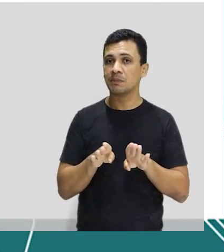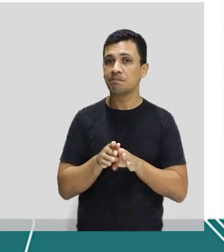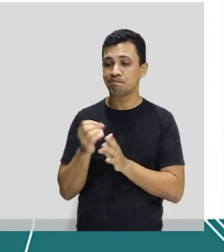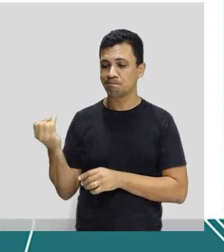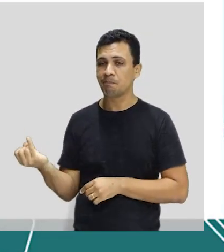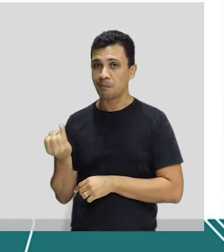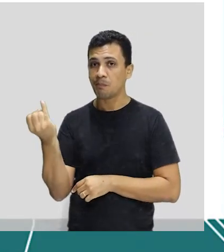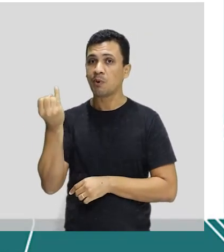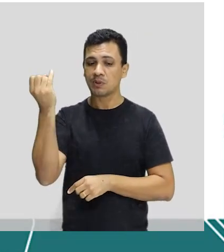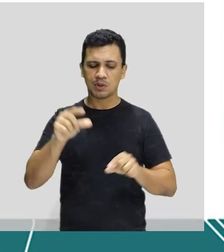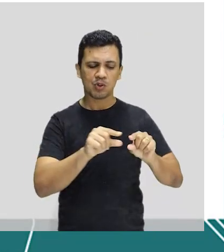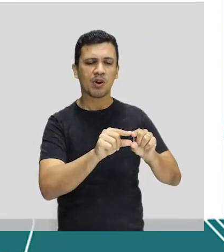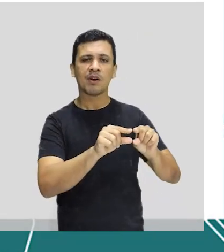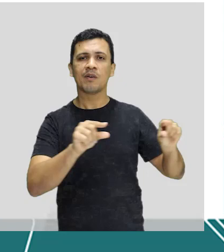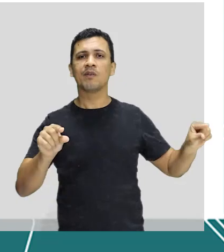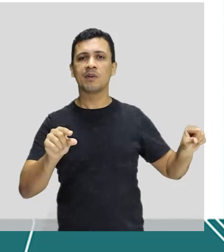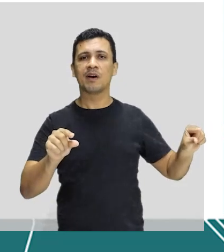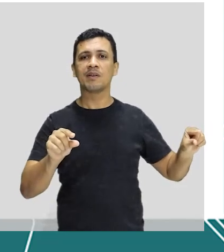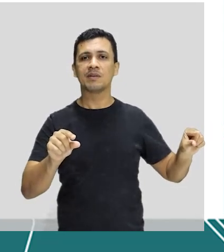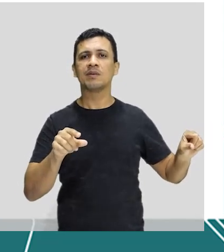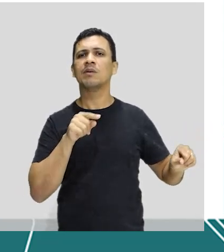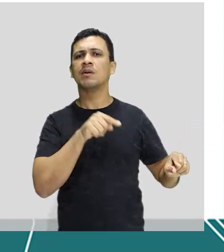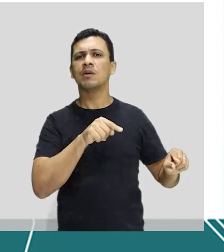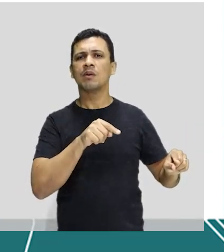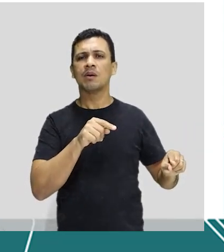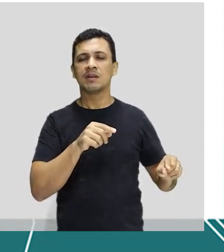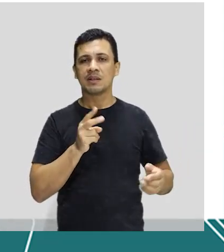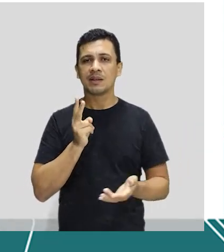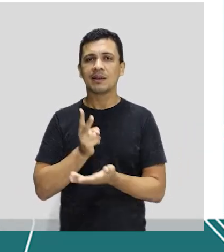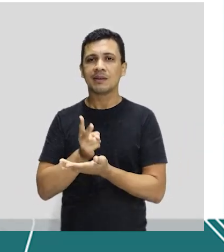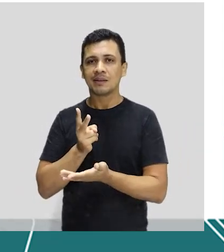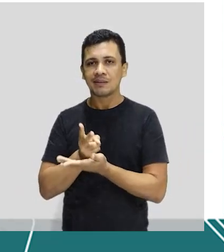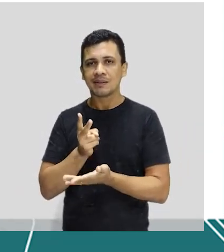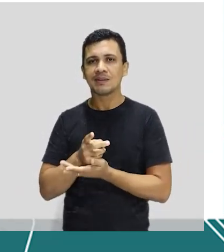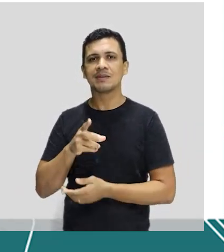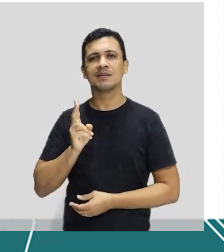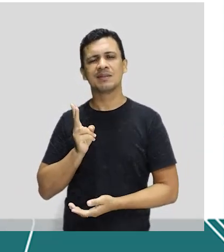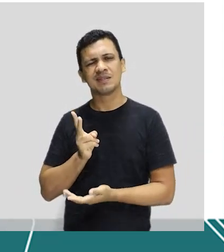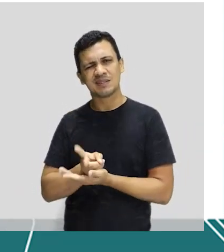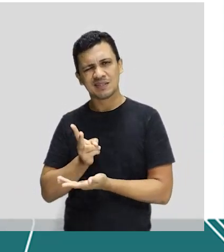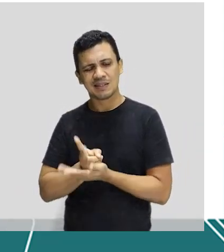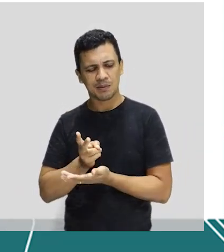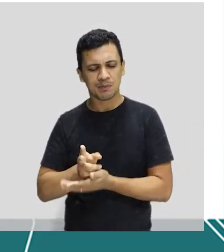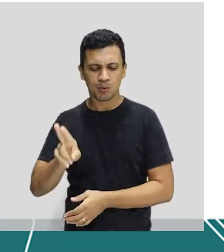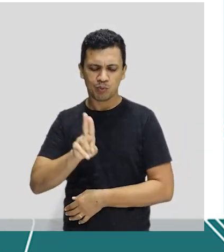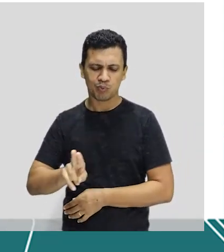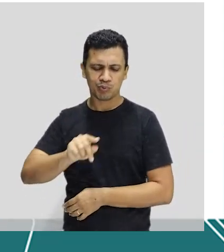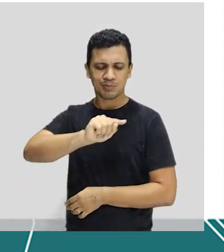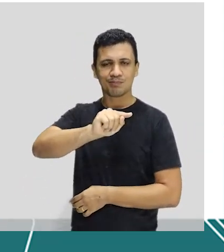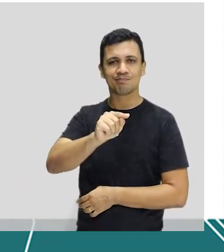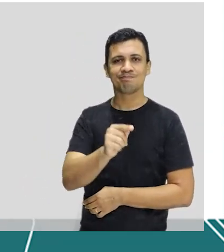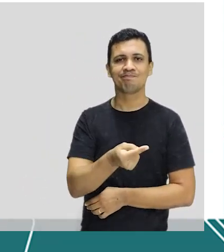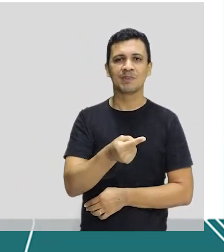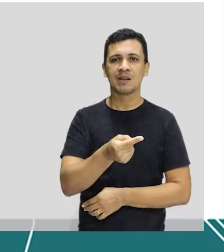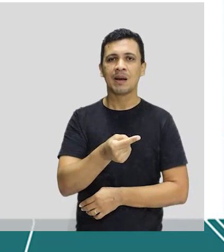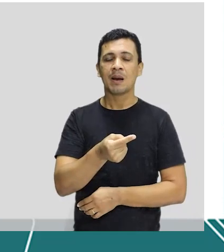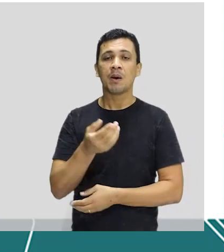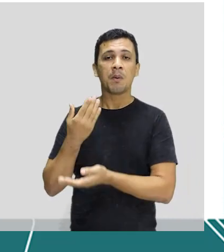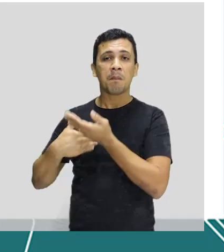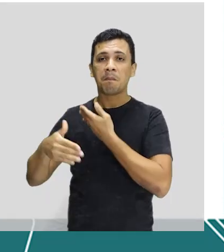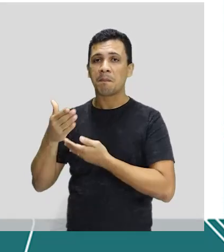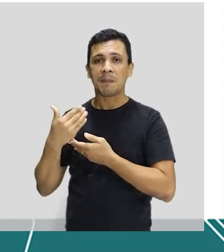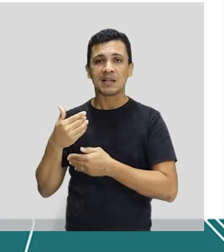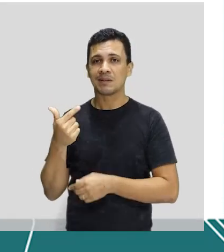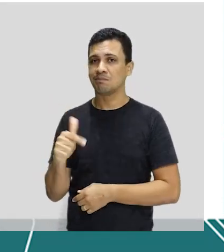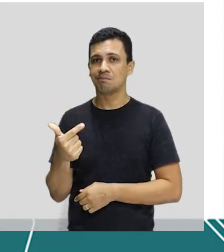formas afirmativas. Em inglês, a gente sempre fala de contração. Não existe contração no passado do verbo to be